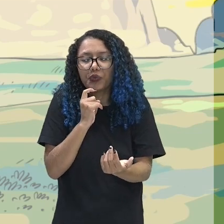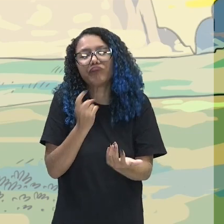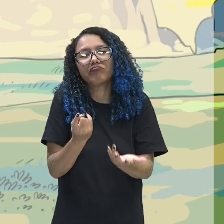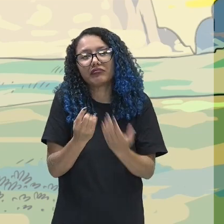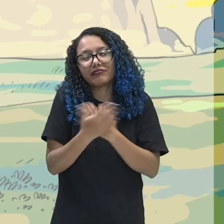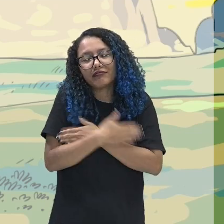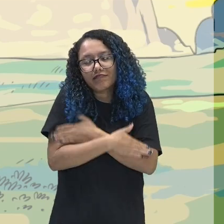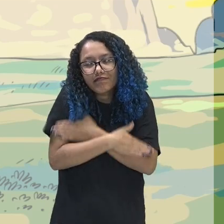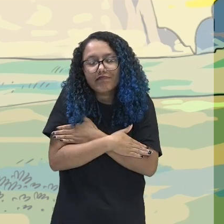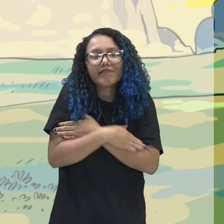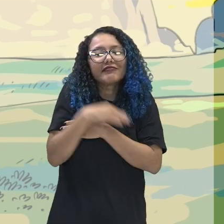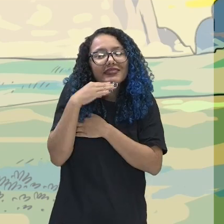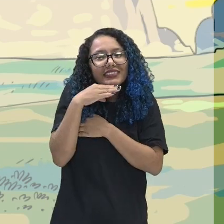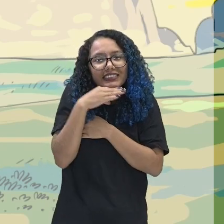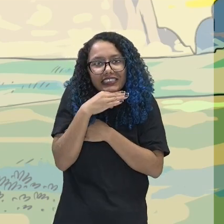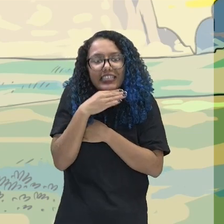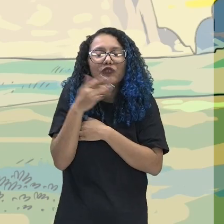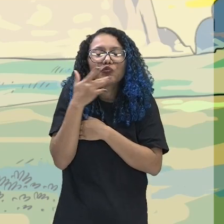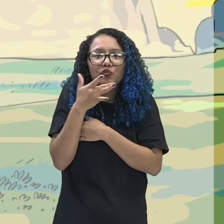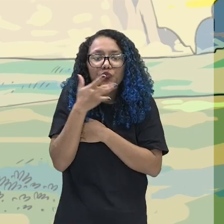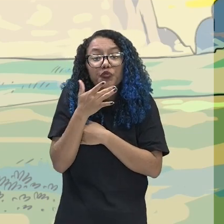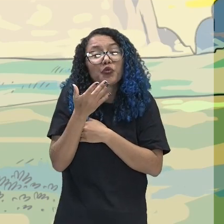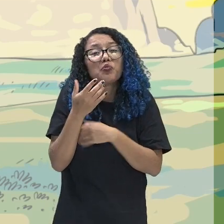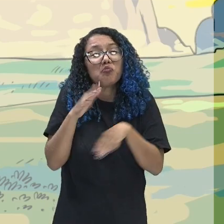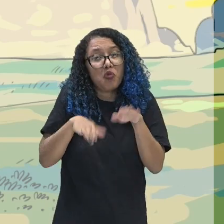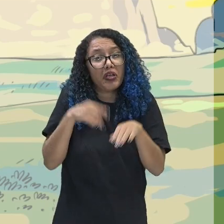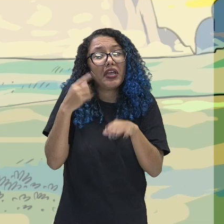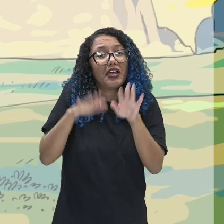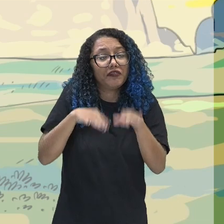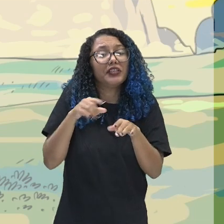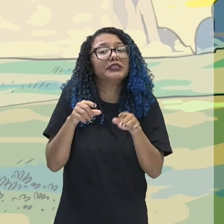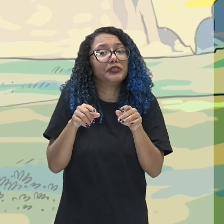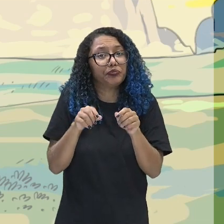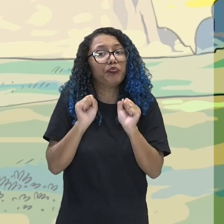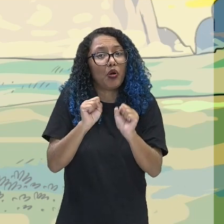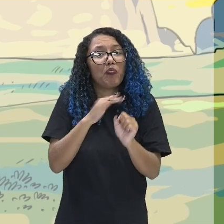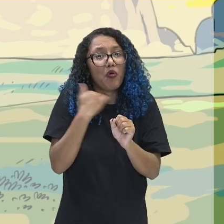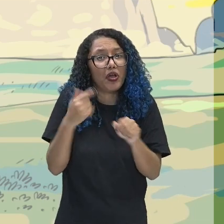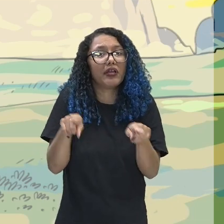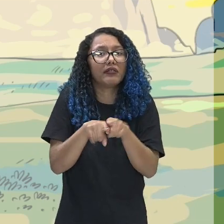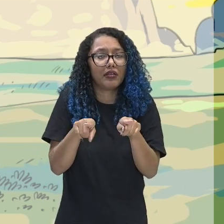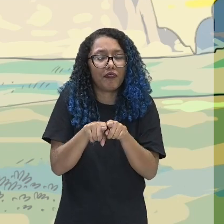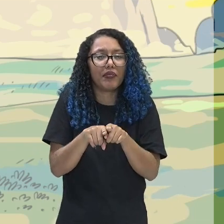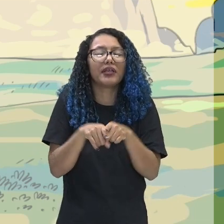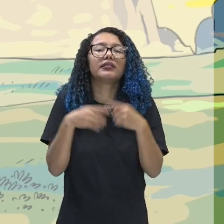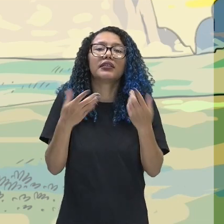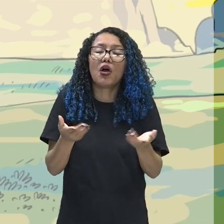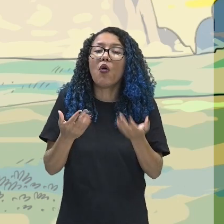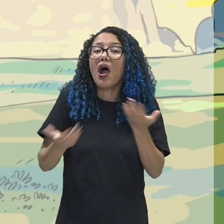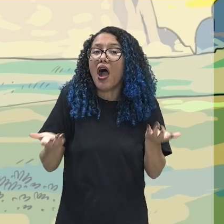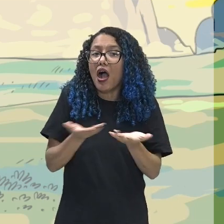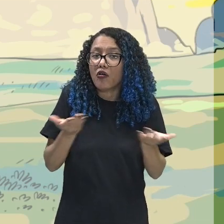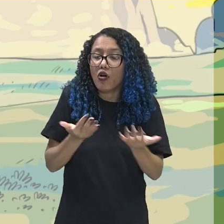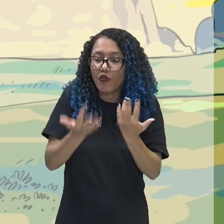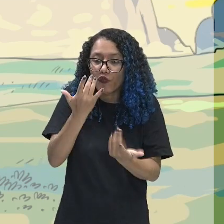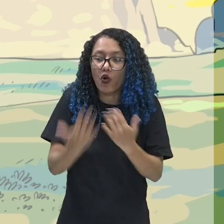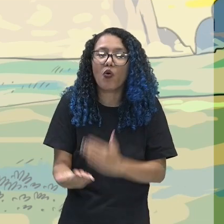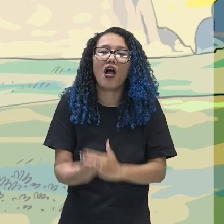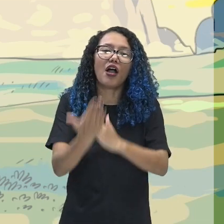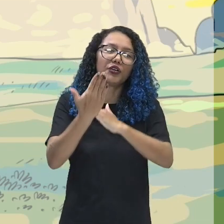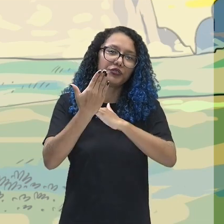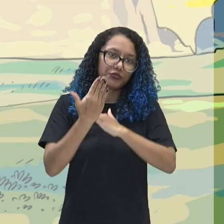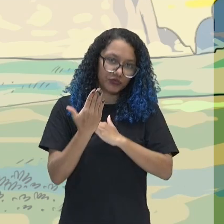um outro momento, podia ser fatal para ele. Agora, como ele tem um fogo ao seu lado, ele pode se proteger daquele